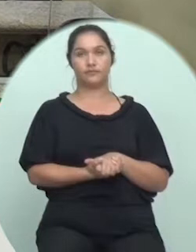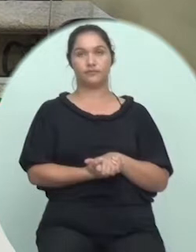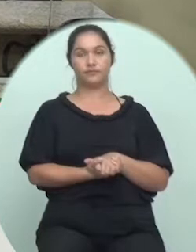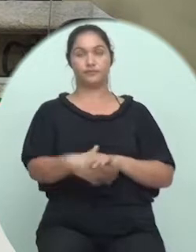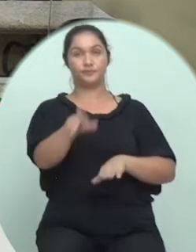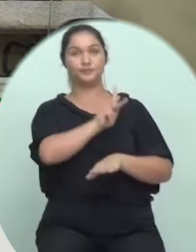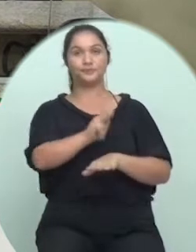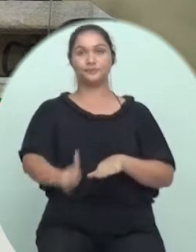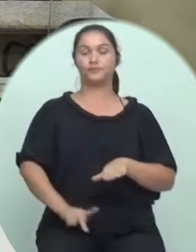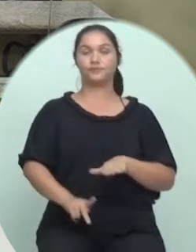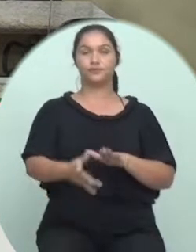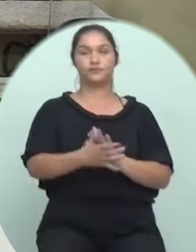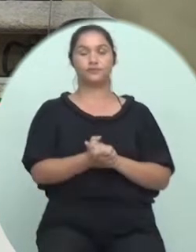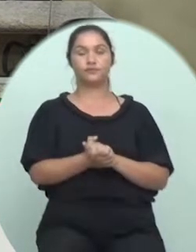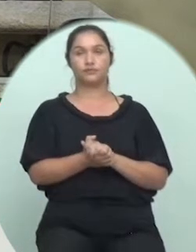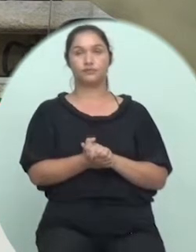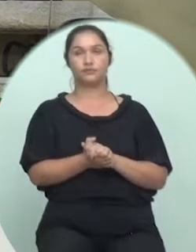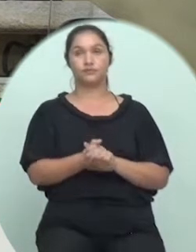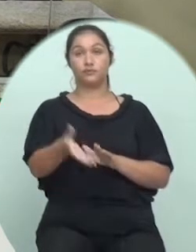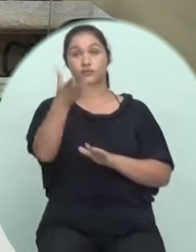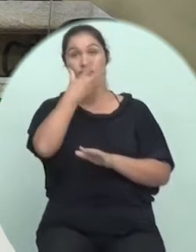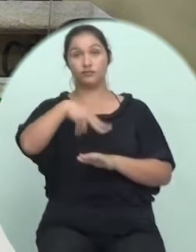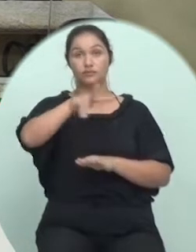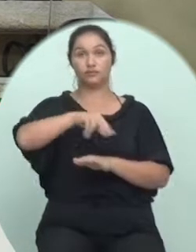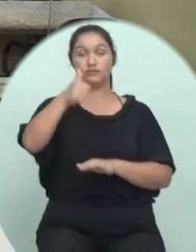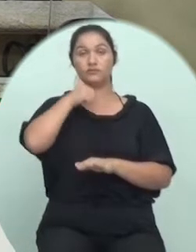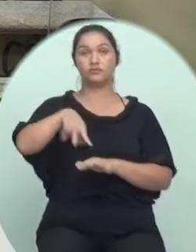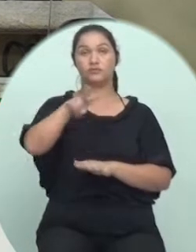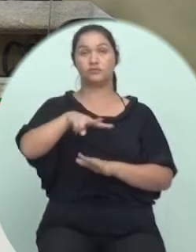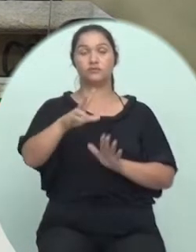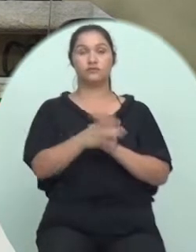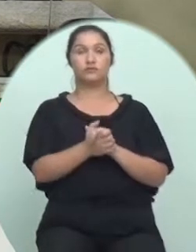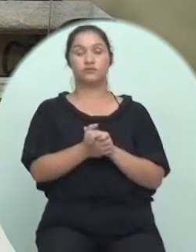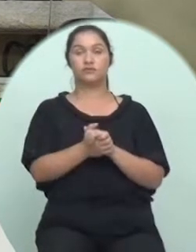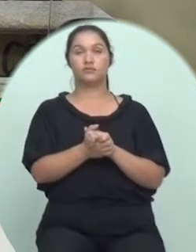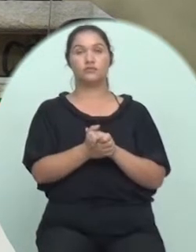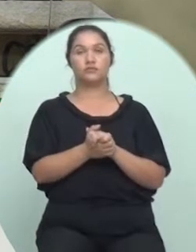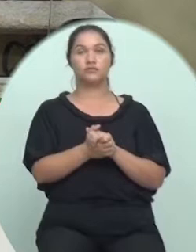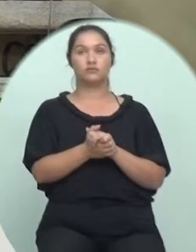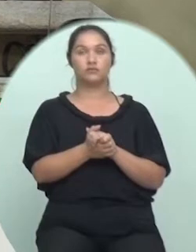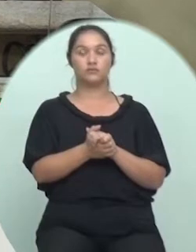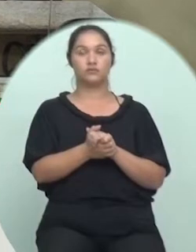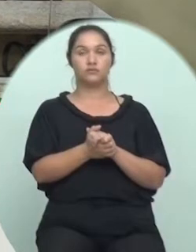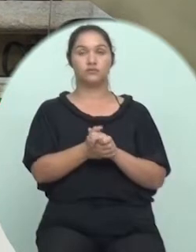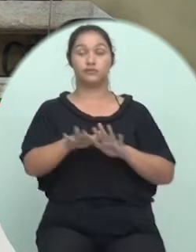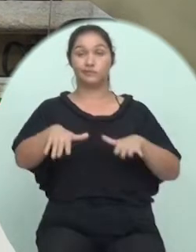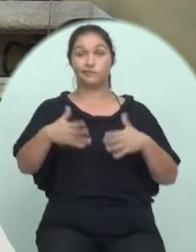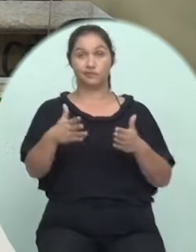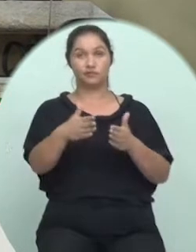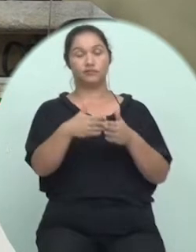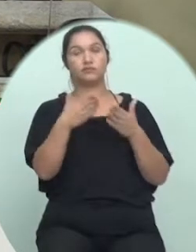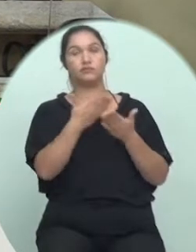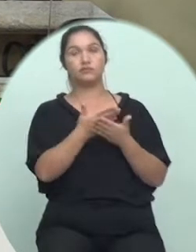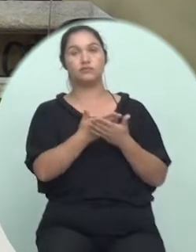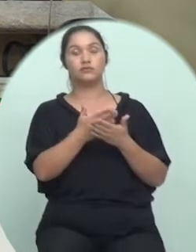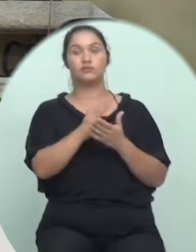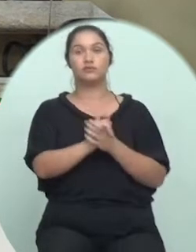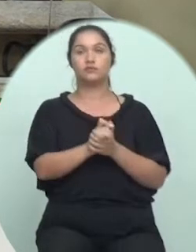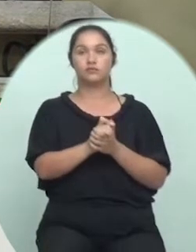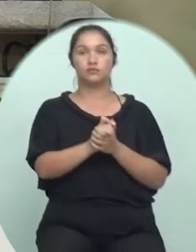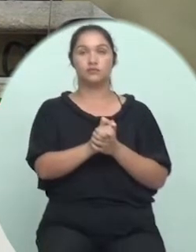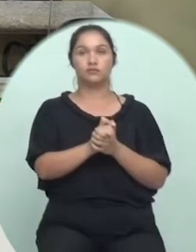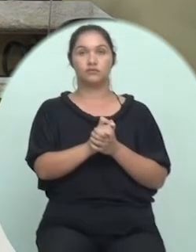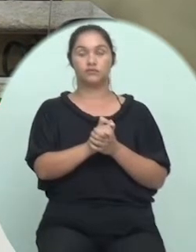Senhor presidente, senhores vereadores, vereadoras, este requerimento